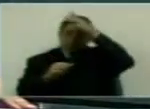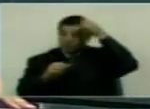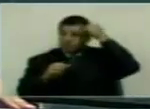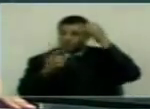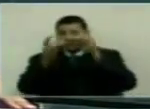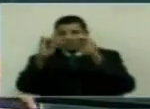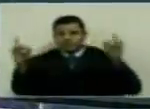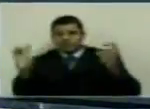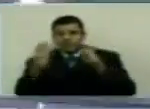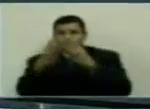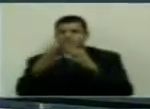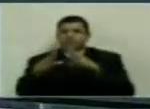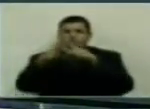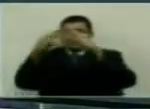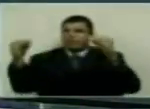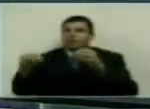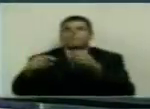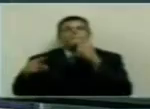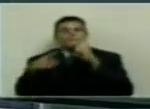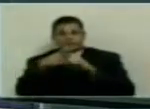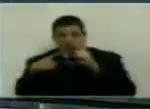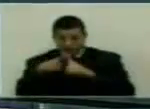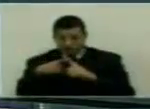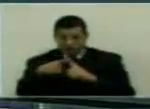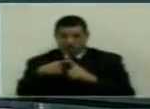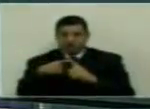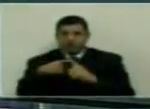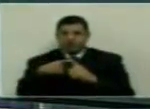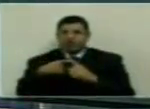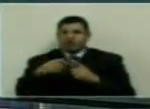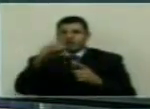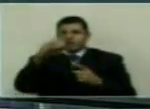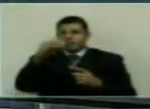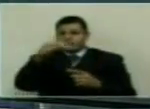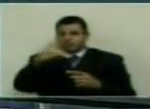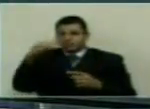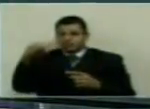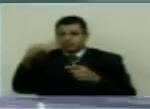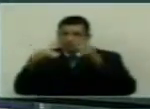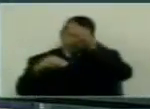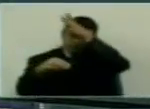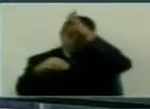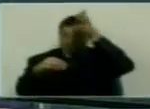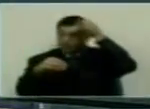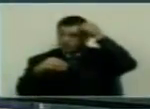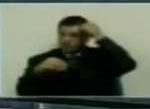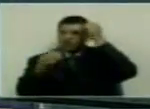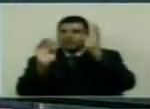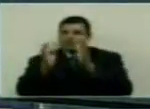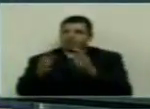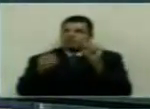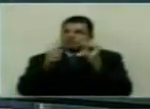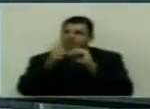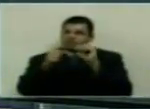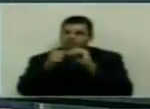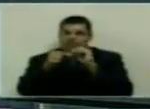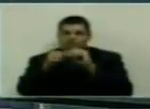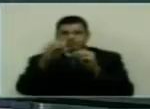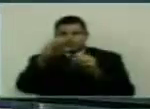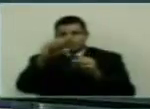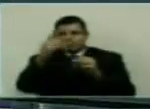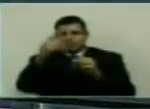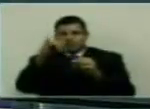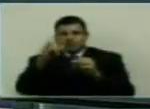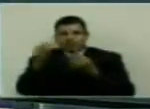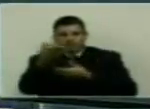Amazonas Energia e do apagão. Até porque a Câmara Municipal de Manaus já fez uma CPI